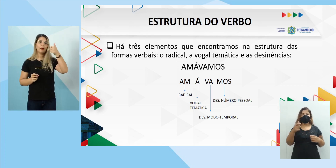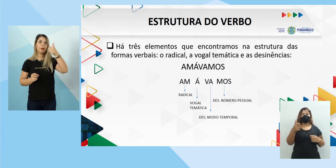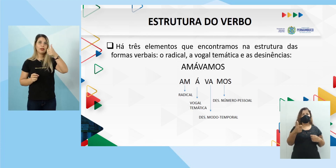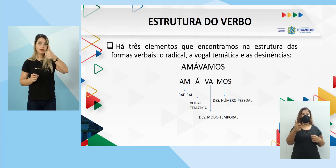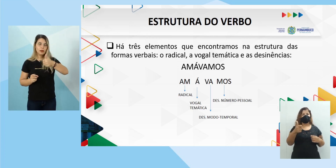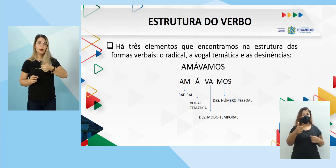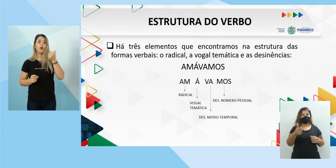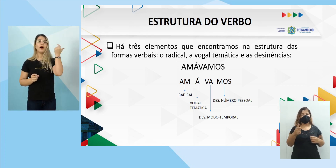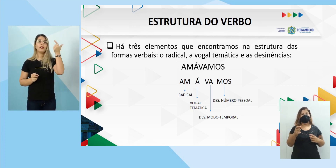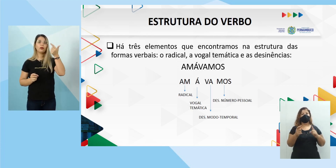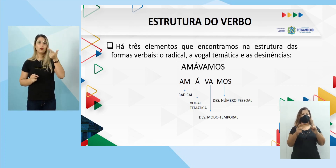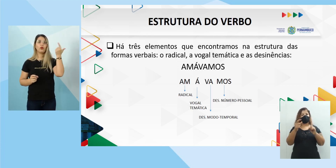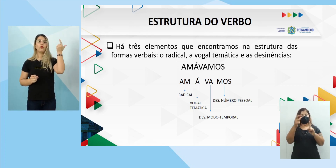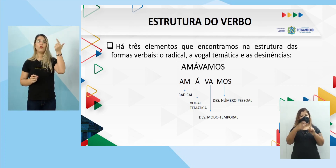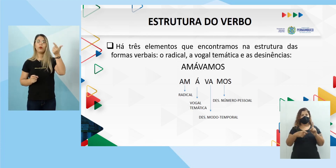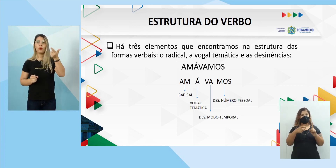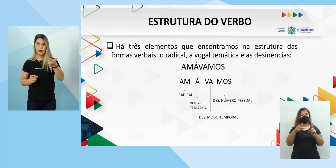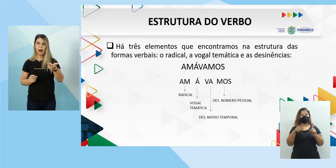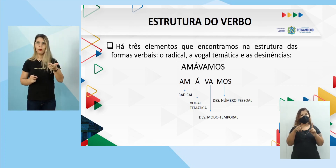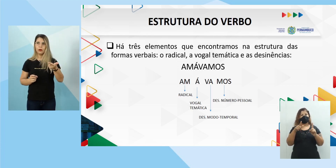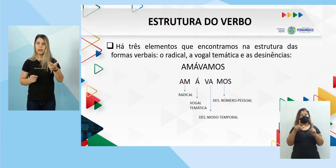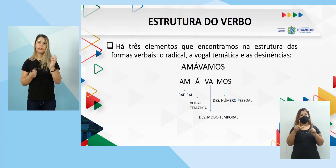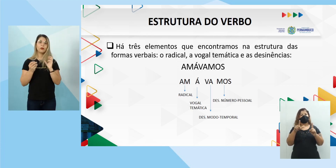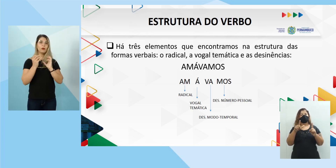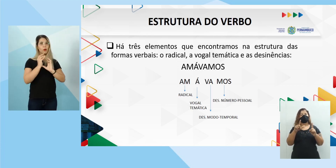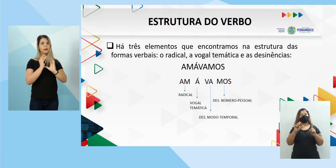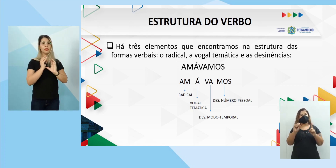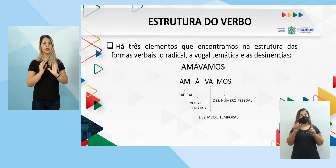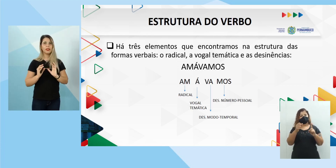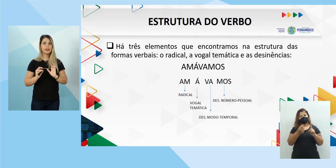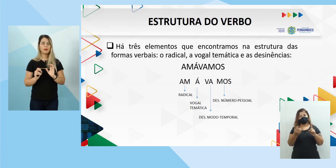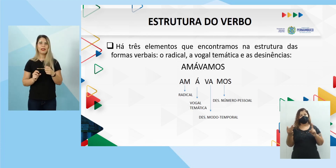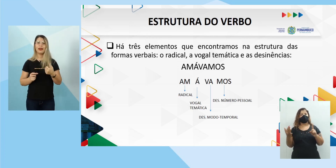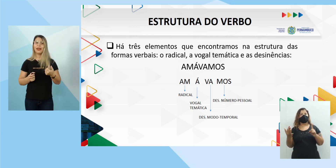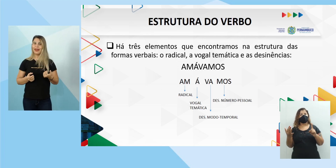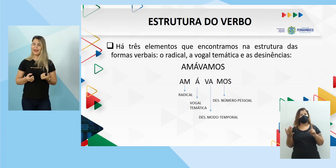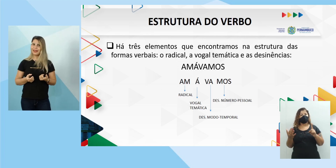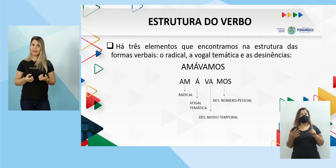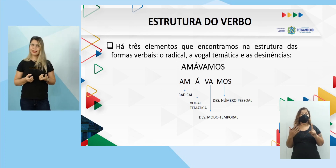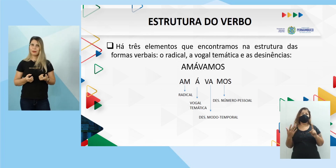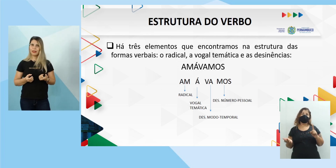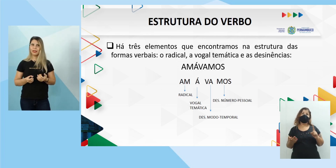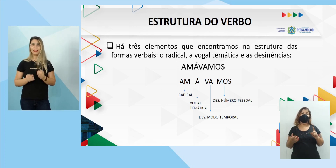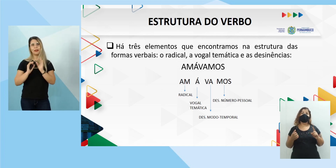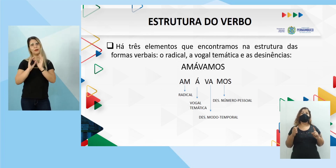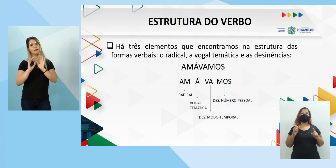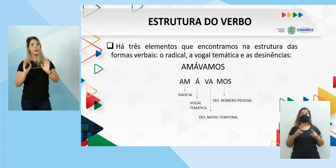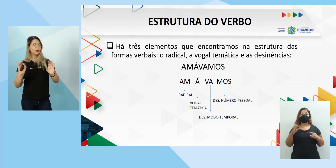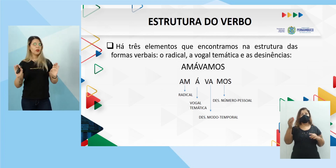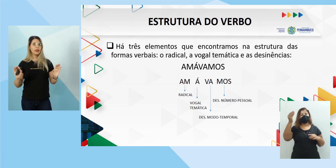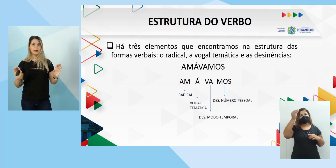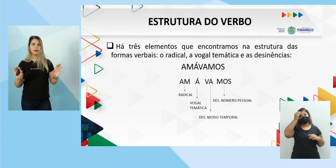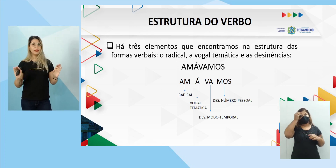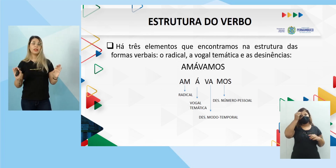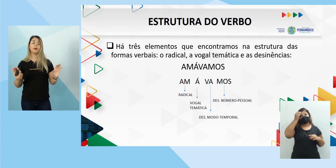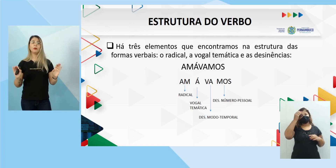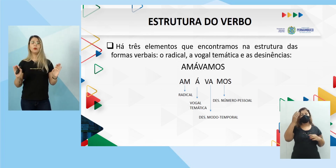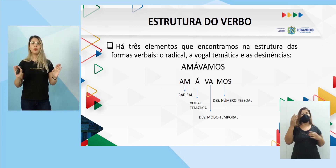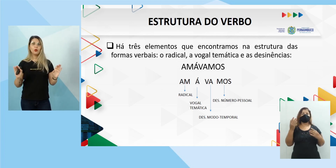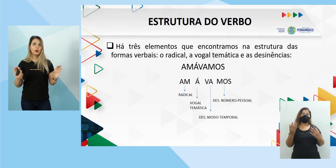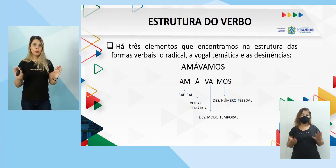primeira pessoa do plural. Então, quando a gente assimila essa tabelinha, o negócio